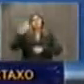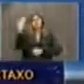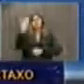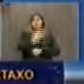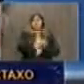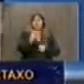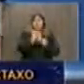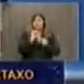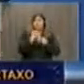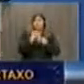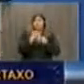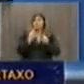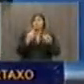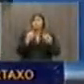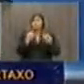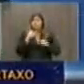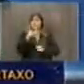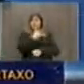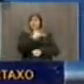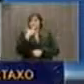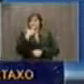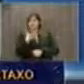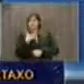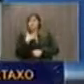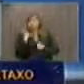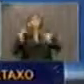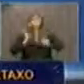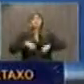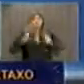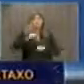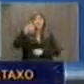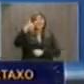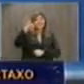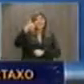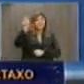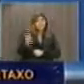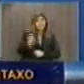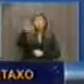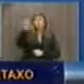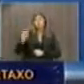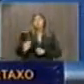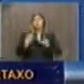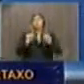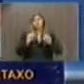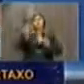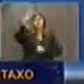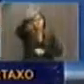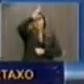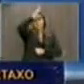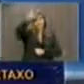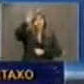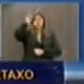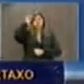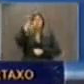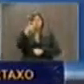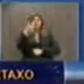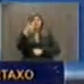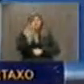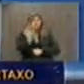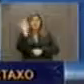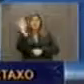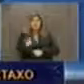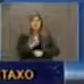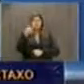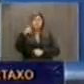nessa área. A gente sabe que a saúde, por exemplo, tem que se gastar no mínimo 15% do recurso do município. Hoje, o município gasta em torno de 16%. Nós vamos